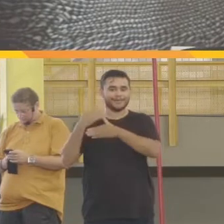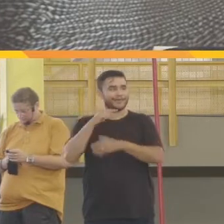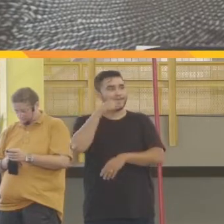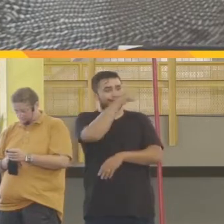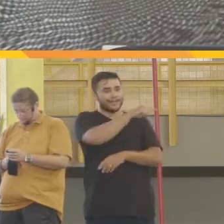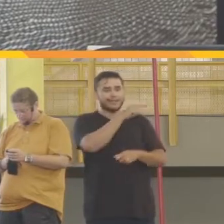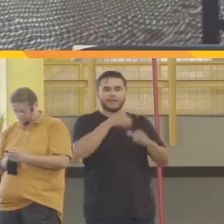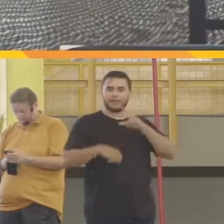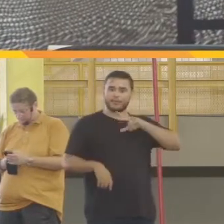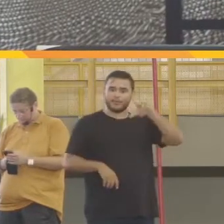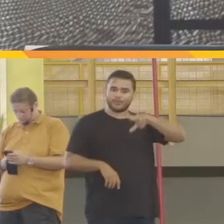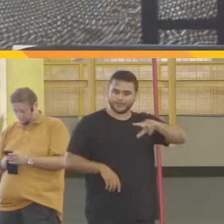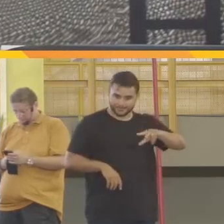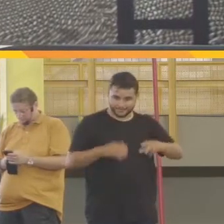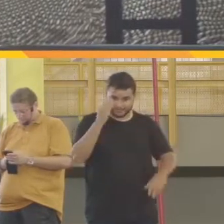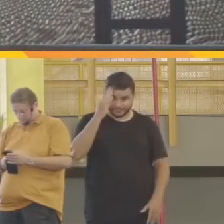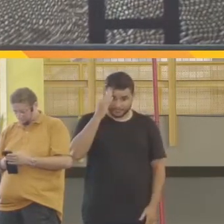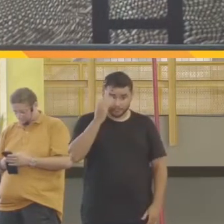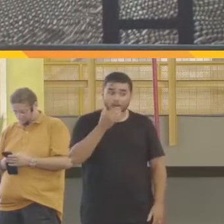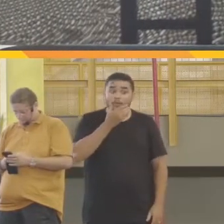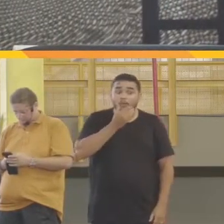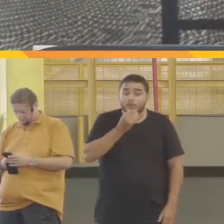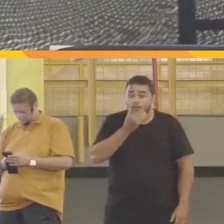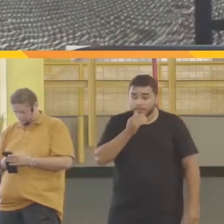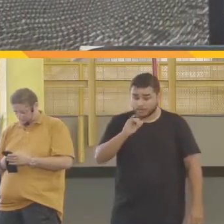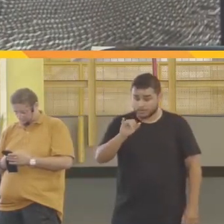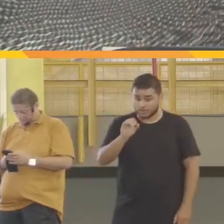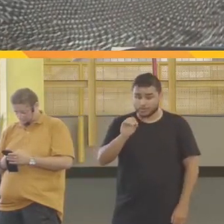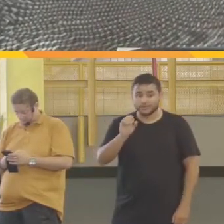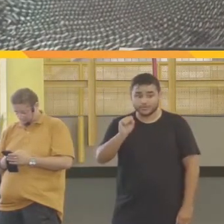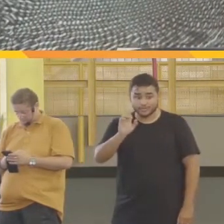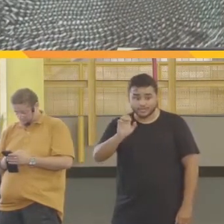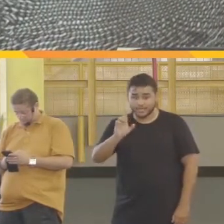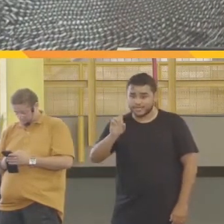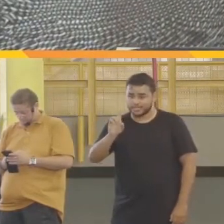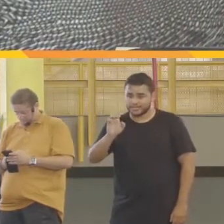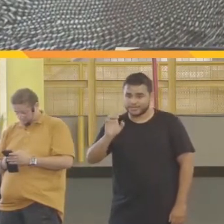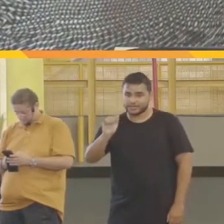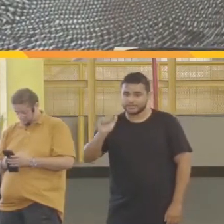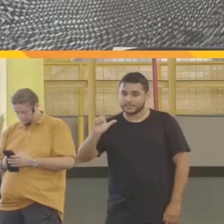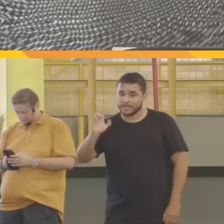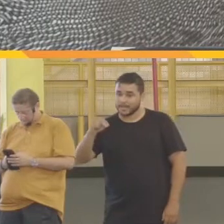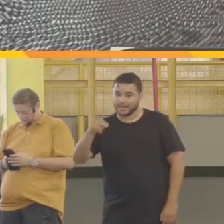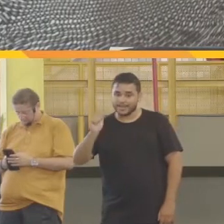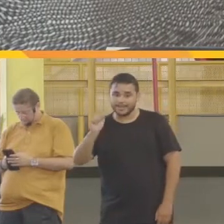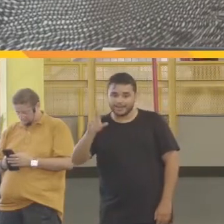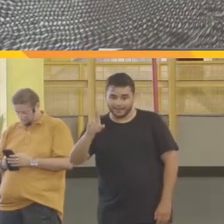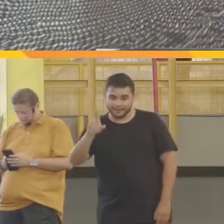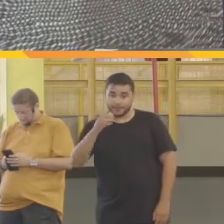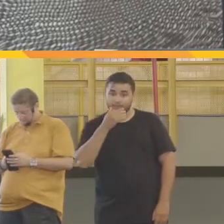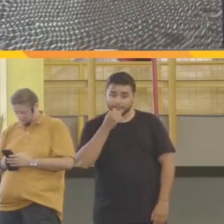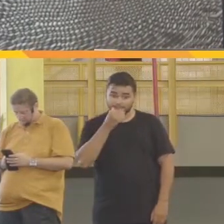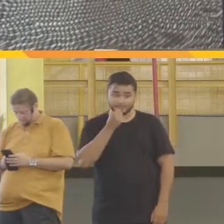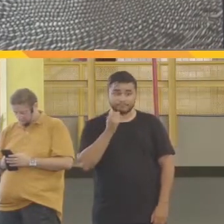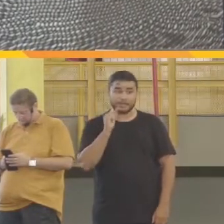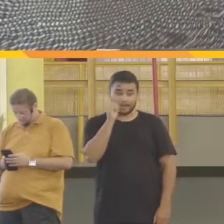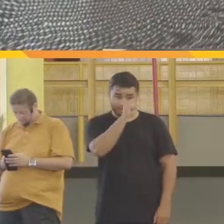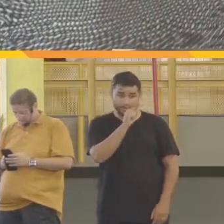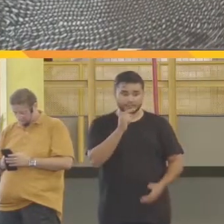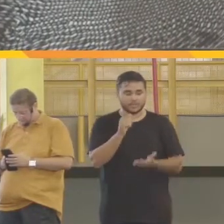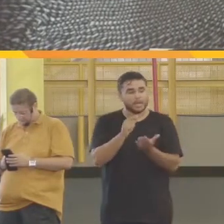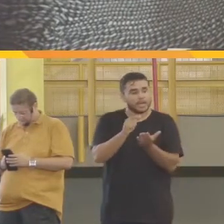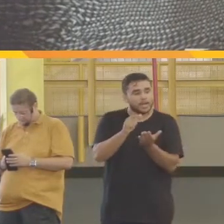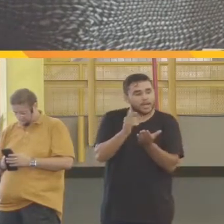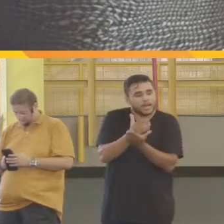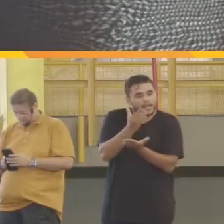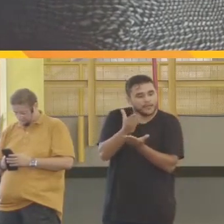que, inclusive, José de Alencar, ao escrever o seu maravilhoso livro Iracema, vocês sabiam que é